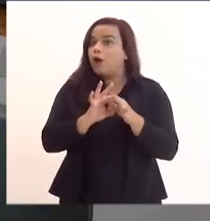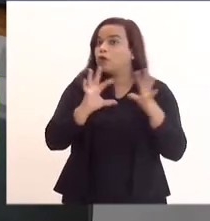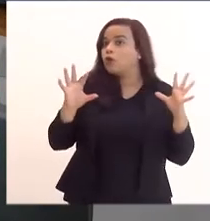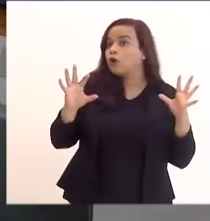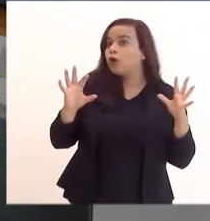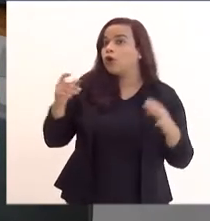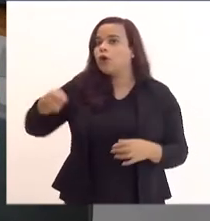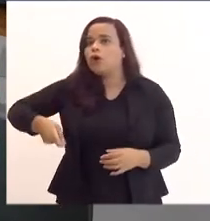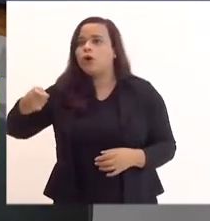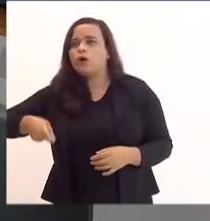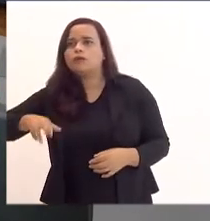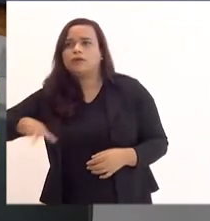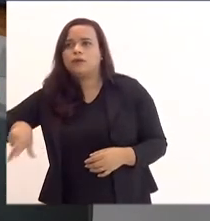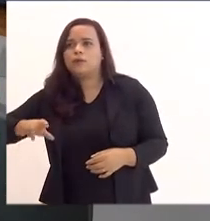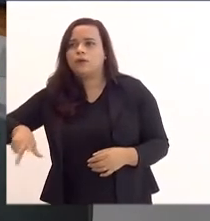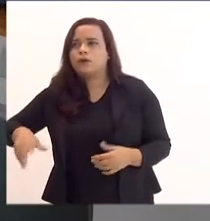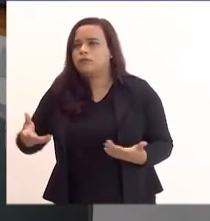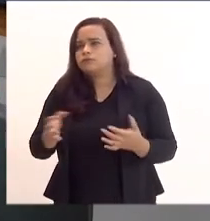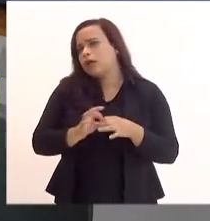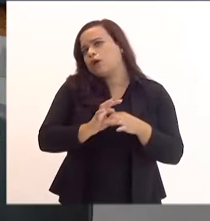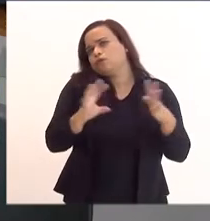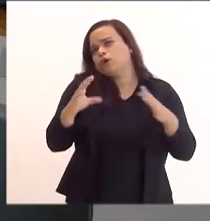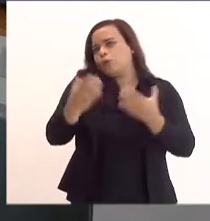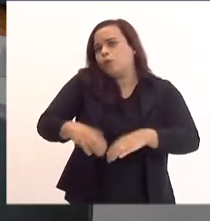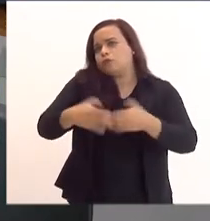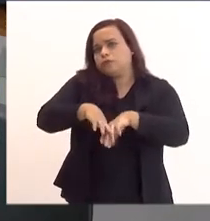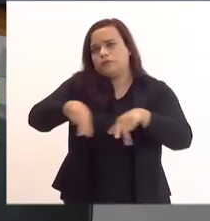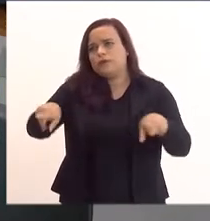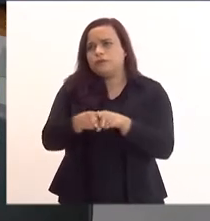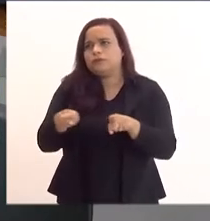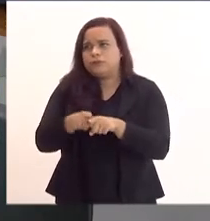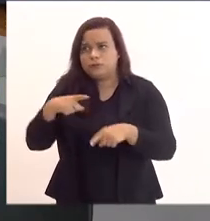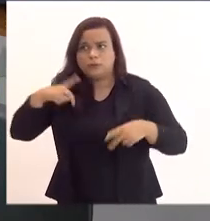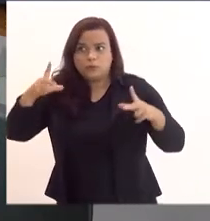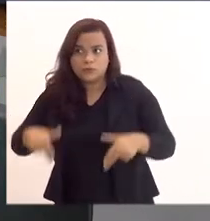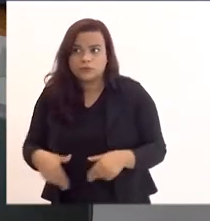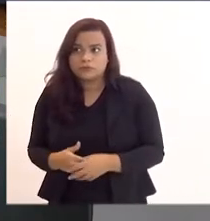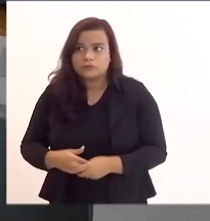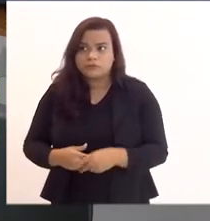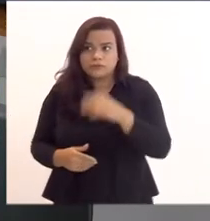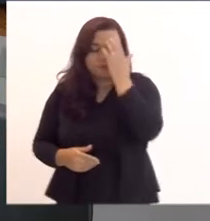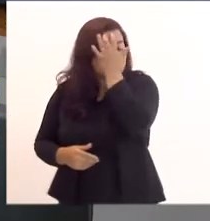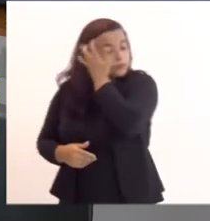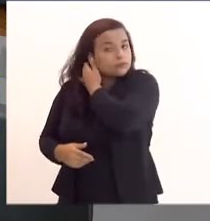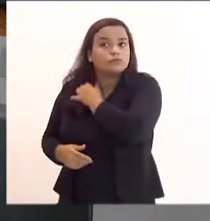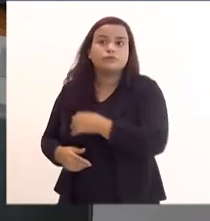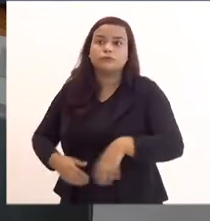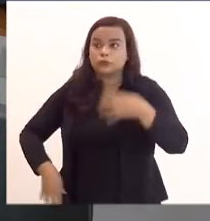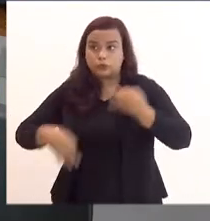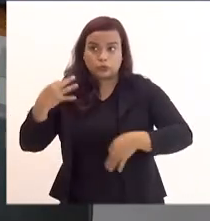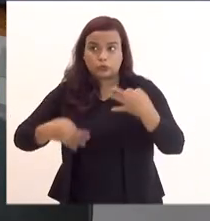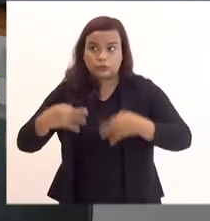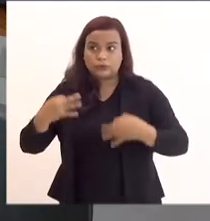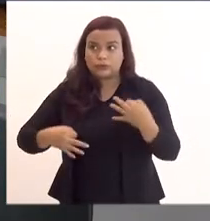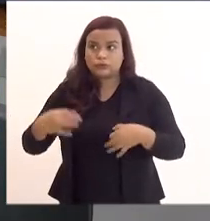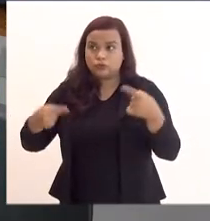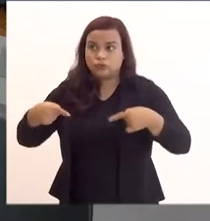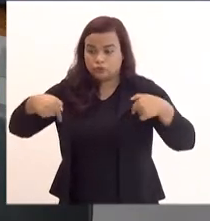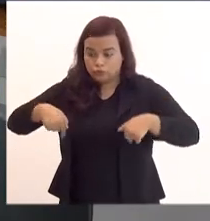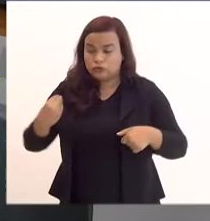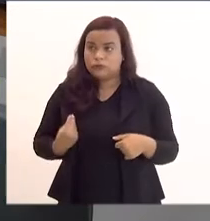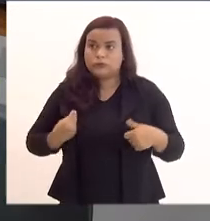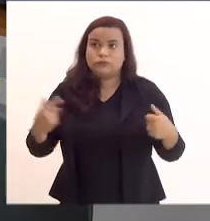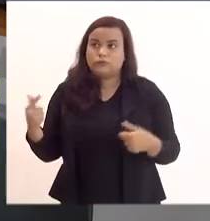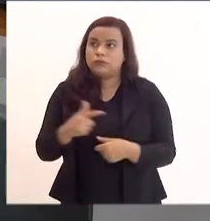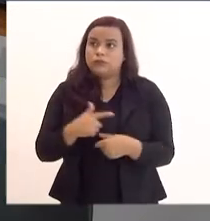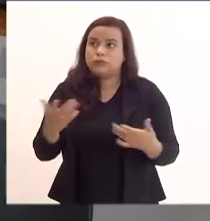gente aprovou para concurso, para não sei quantas coisas. A sentença vai pegar a lei... O juiz certamente não estará aqui discutindo conosco,